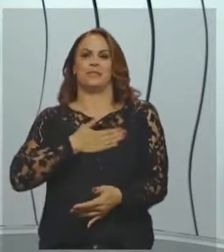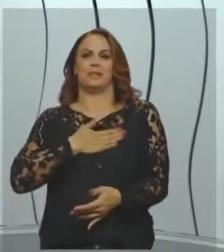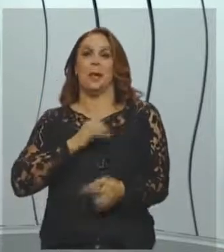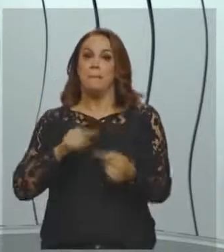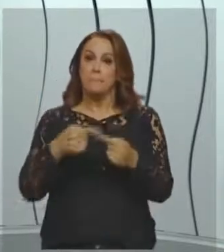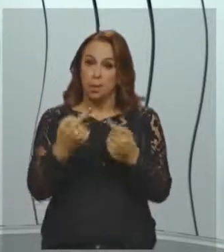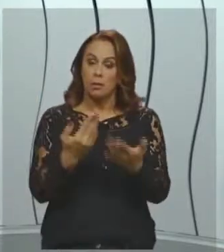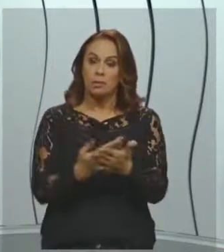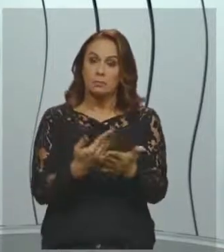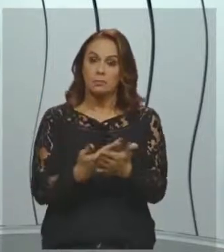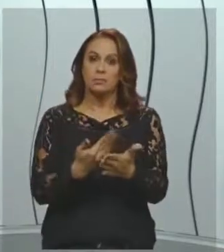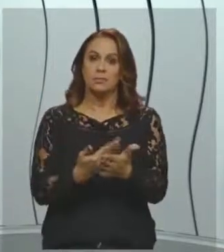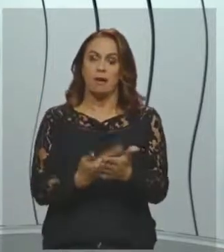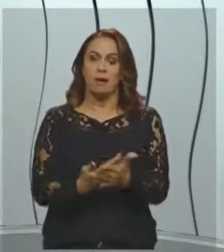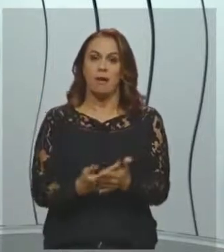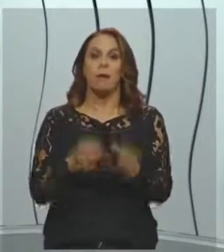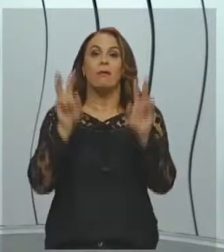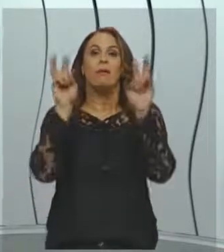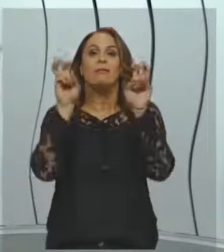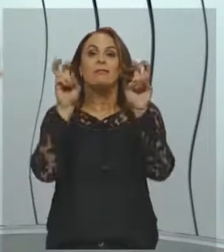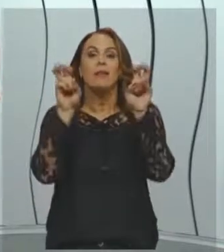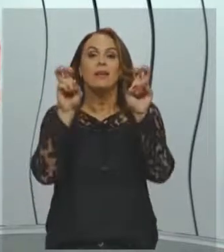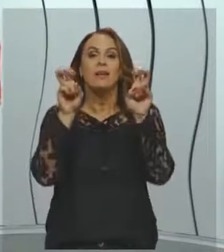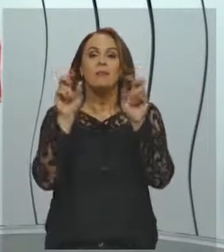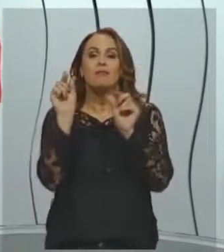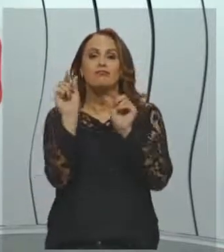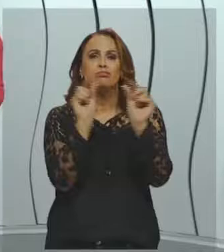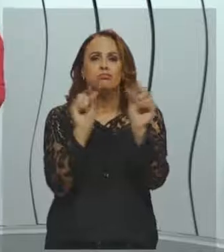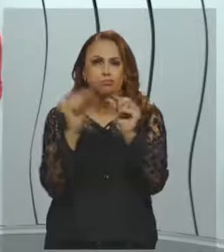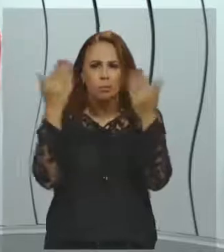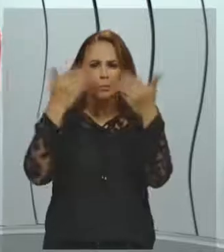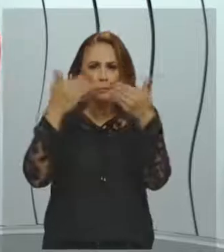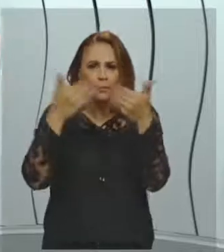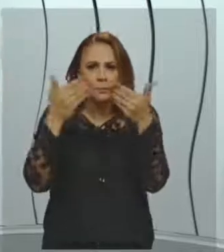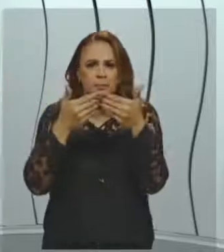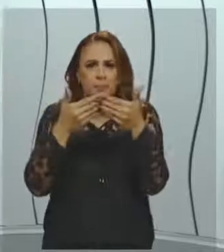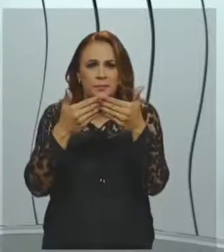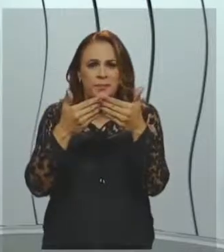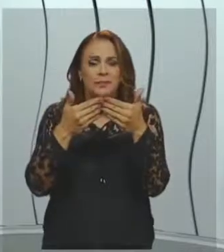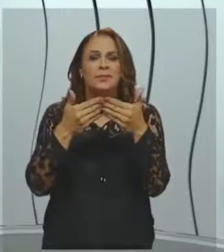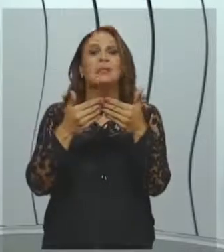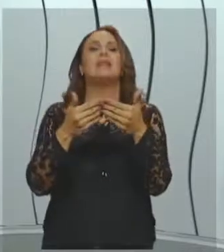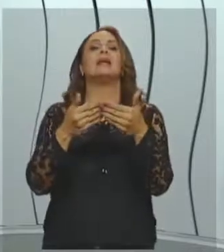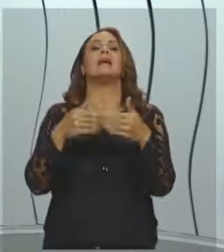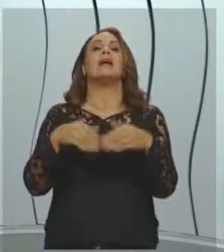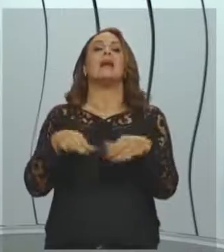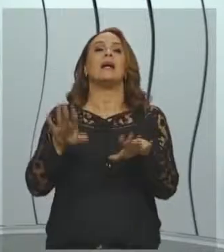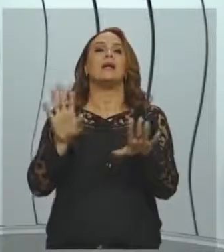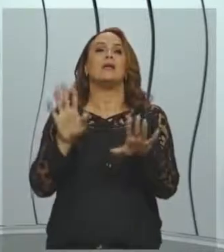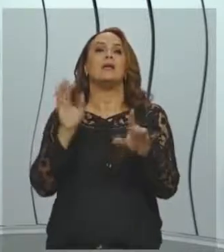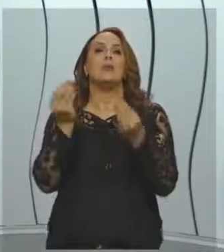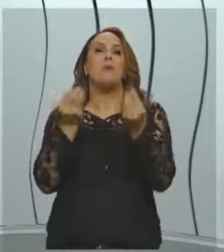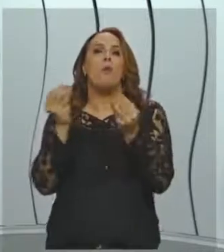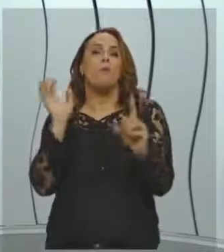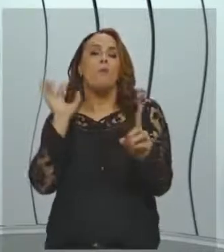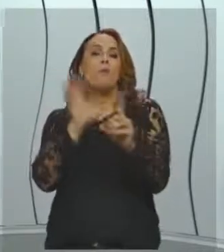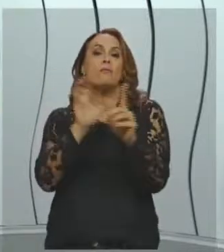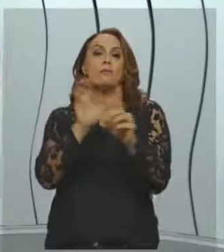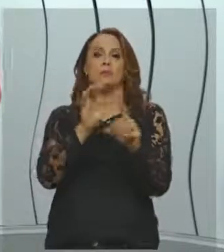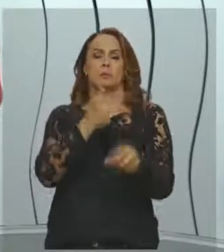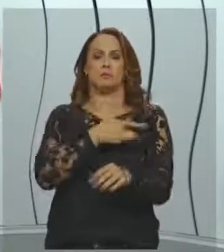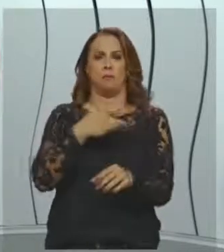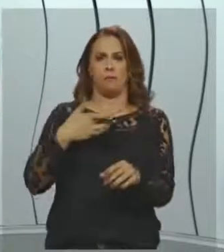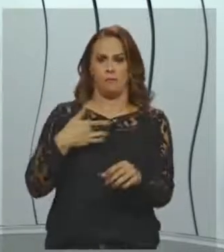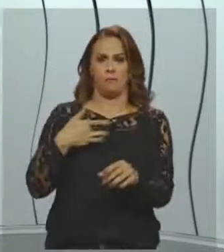próxima aula iremos tratar sobre os micro-organismos e a ação deles também na nossa saúde.